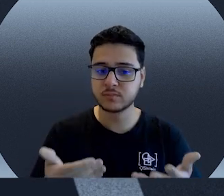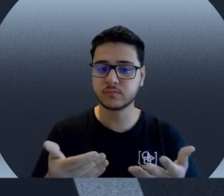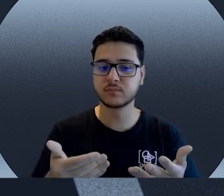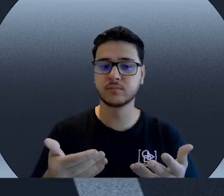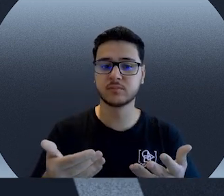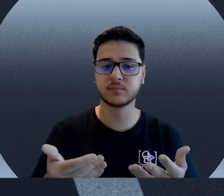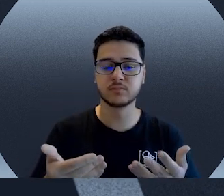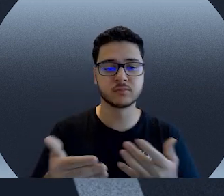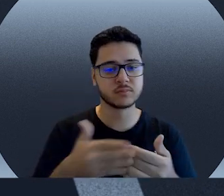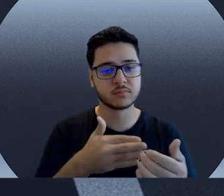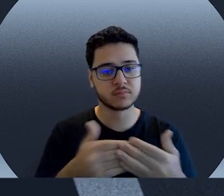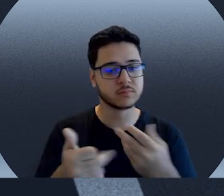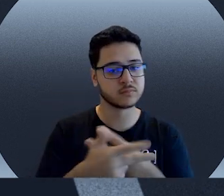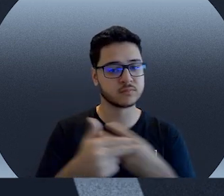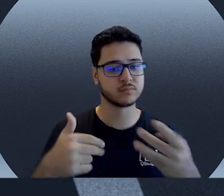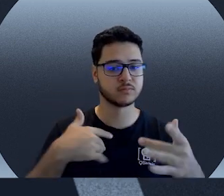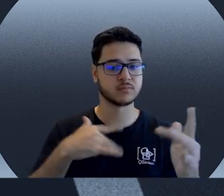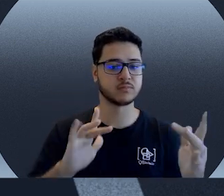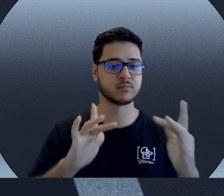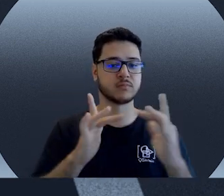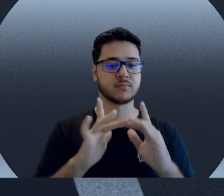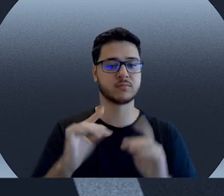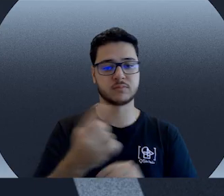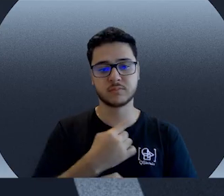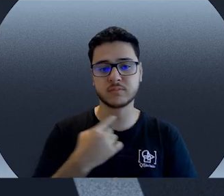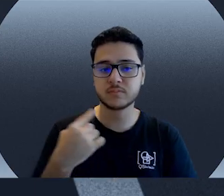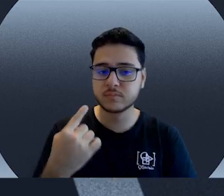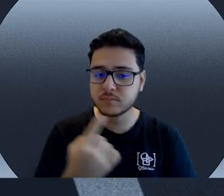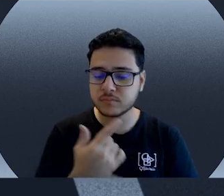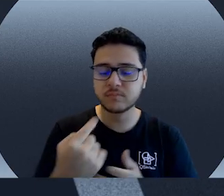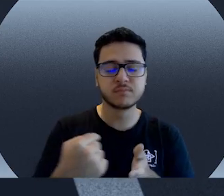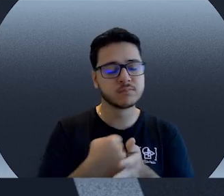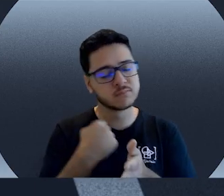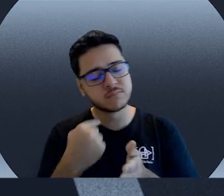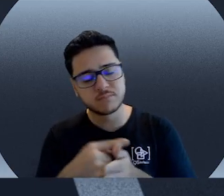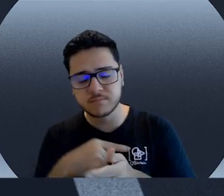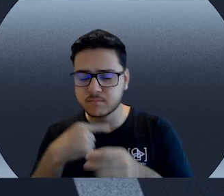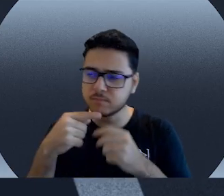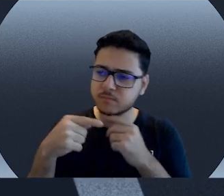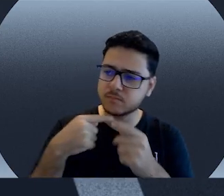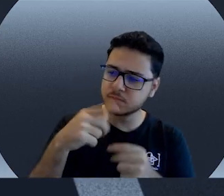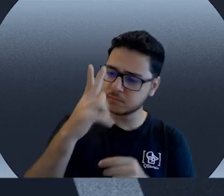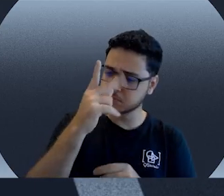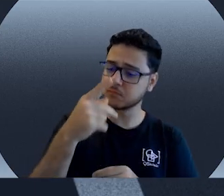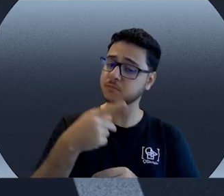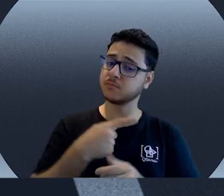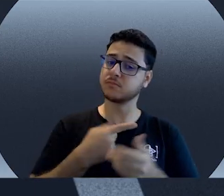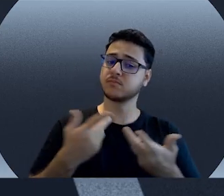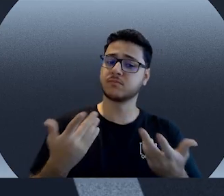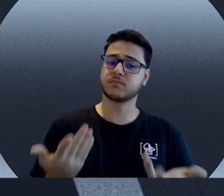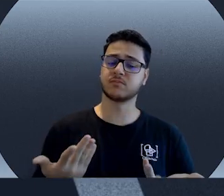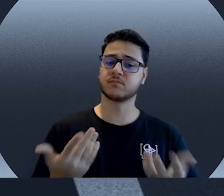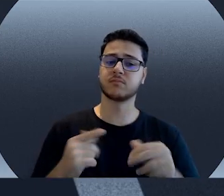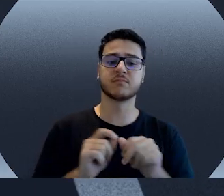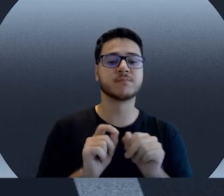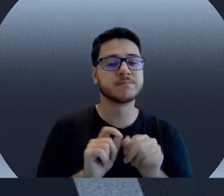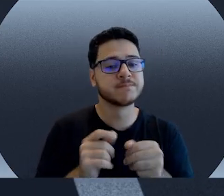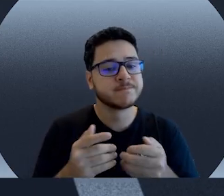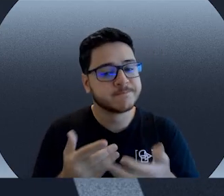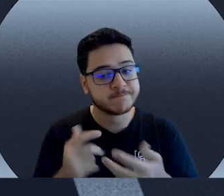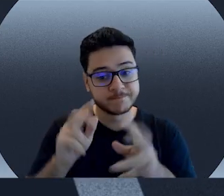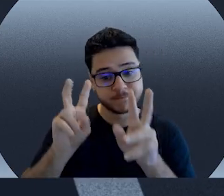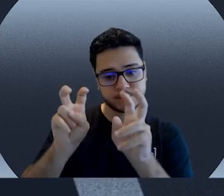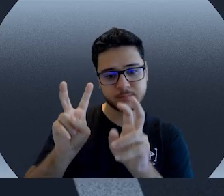pensar e se indagar sobre nosso papel, inclusive, né, nessa